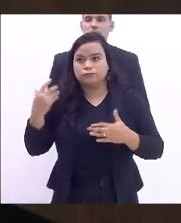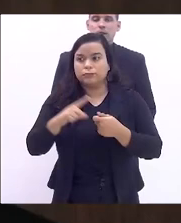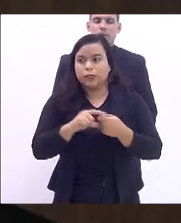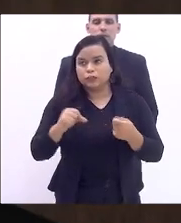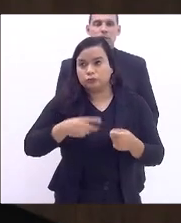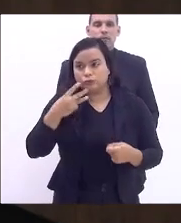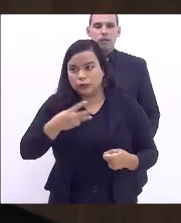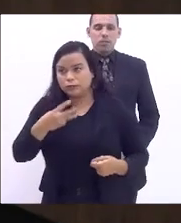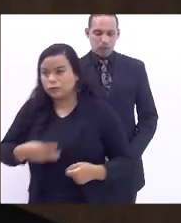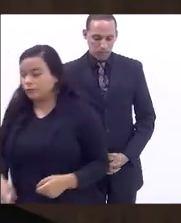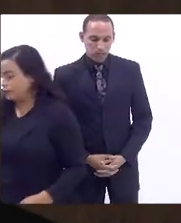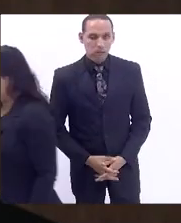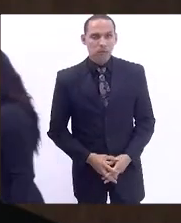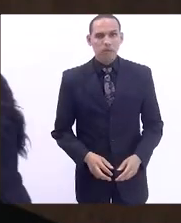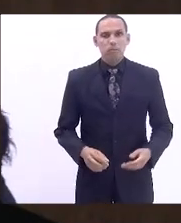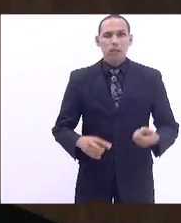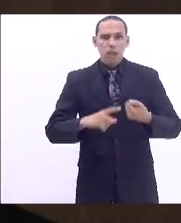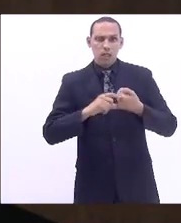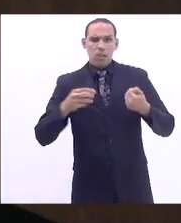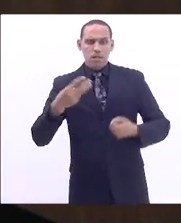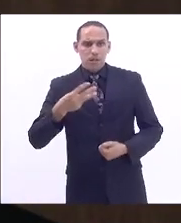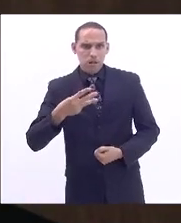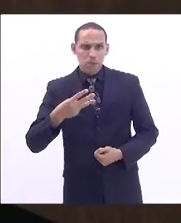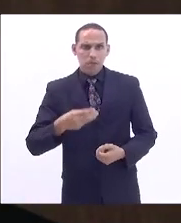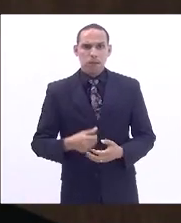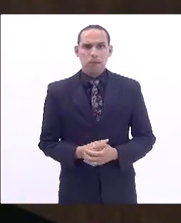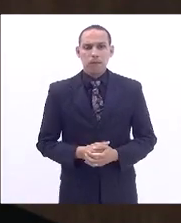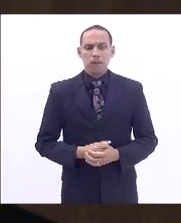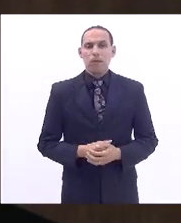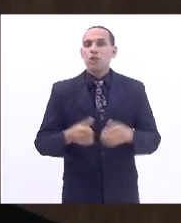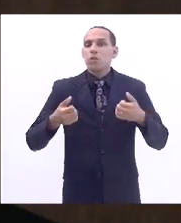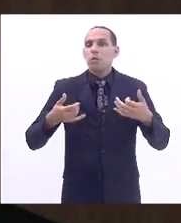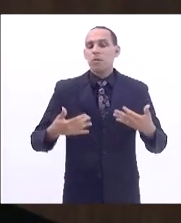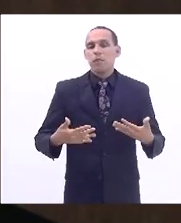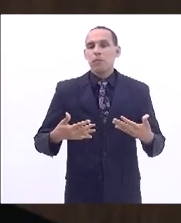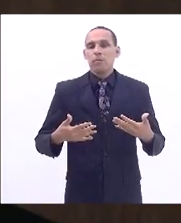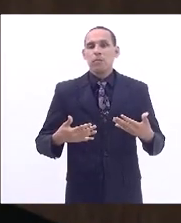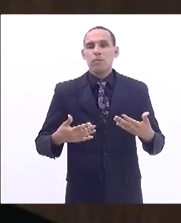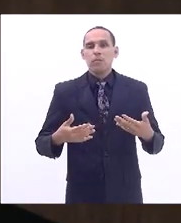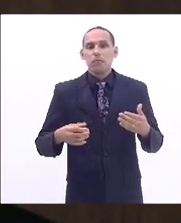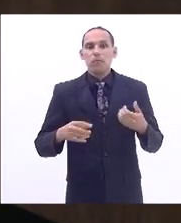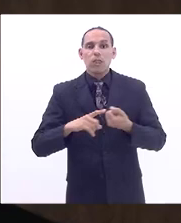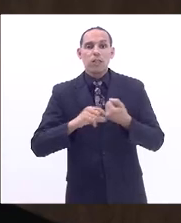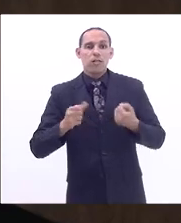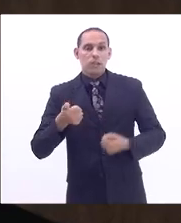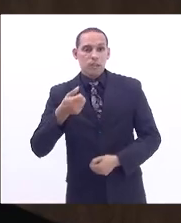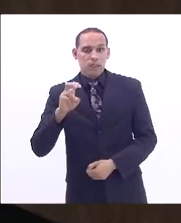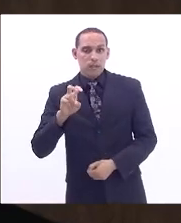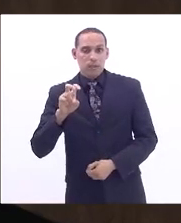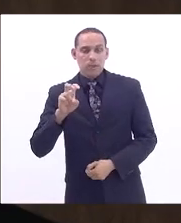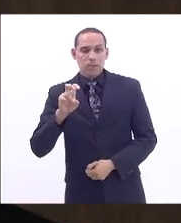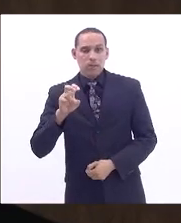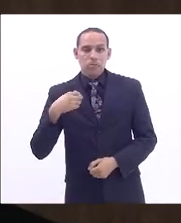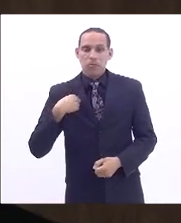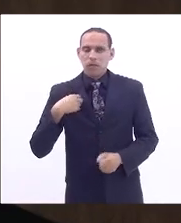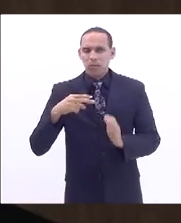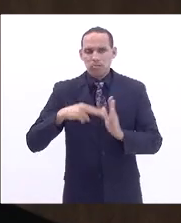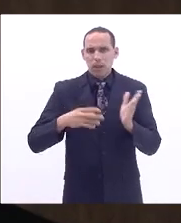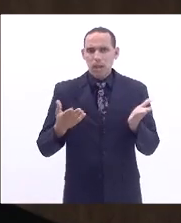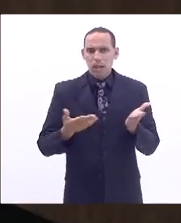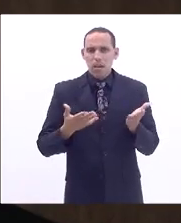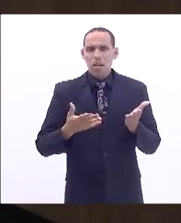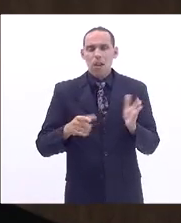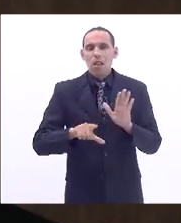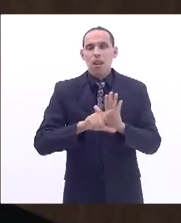artigo 3º o Artigo terceiro dia seguinte o artigo 15 que eu acabei de ler da lei